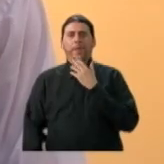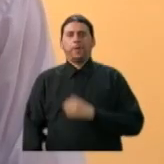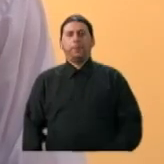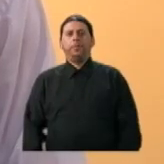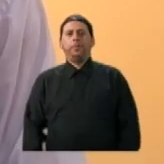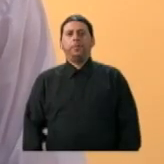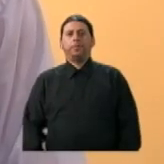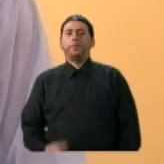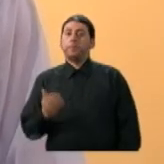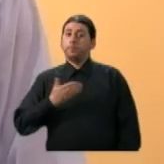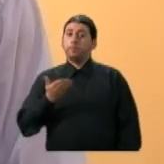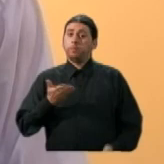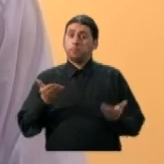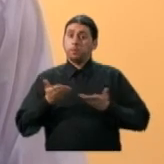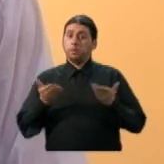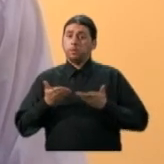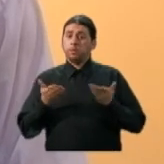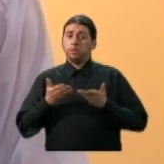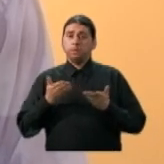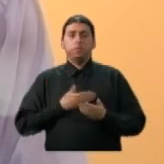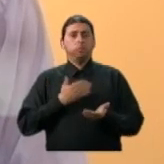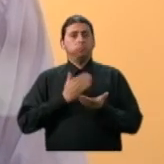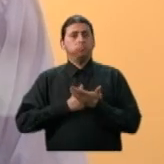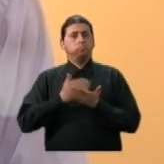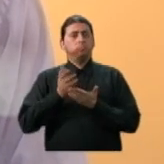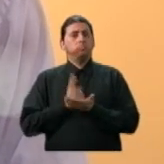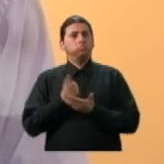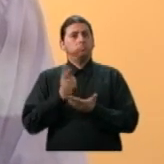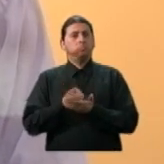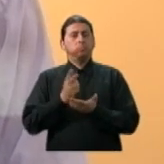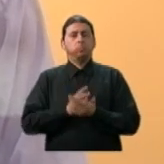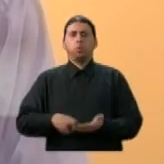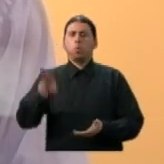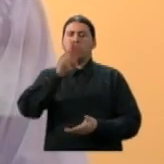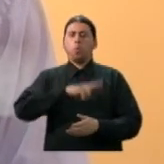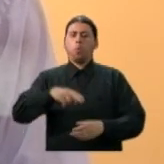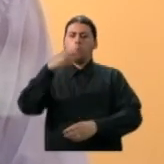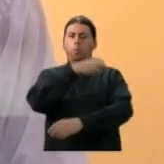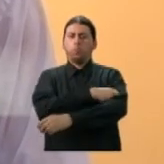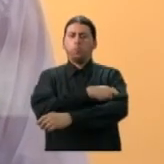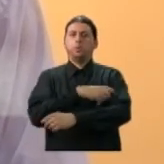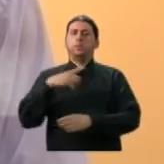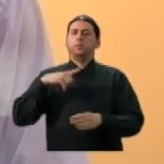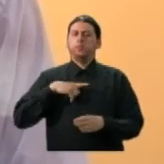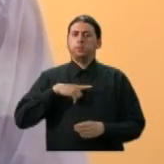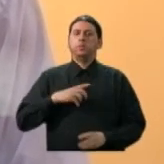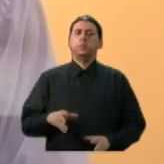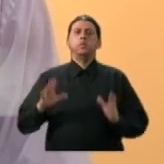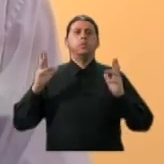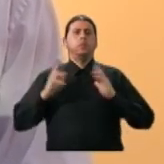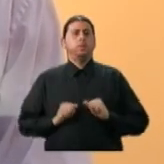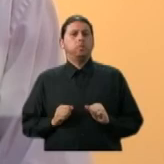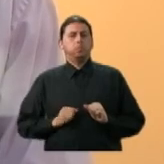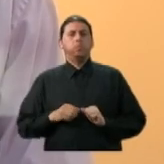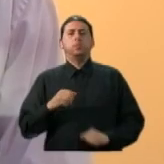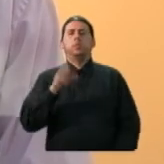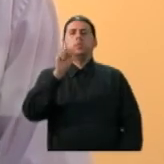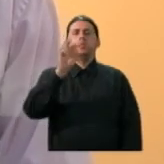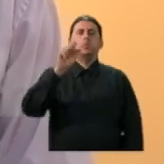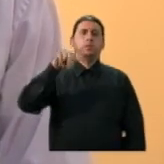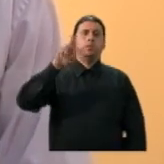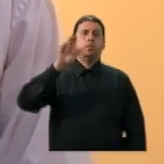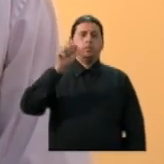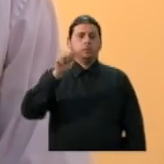E a gente vai continuar falando sobre imunização e o uso das vacinas, agora com a doutora Sinara Carvalho Nunes, que é